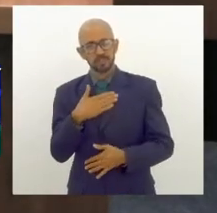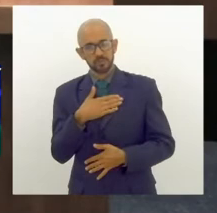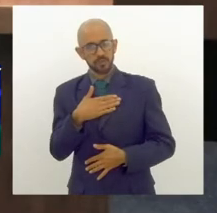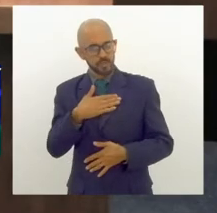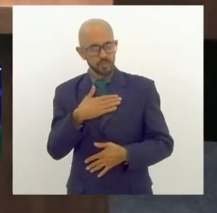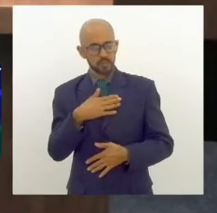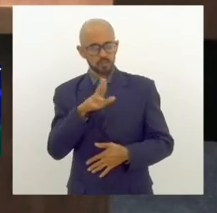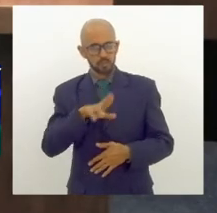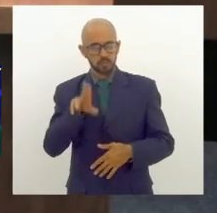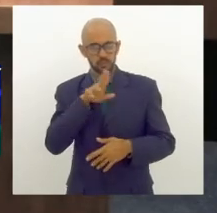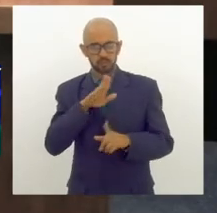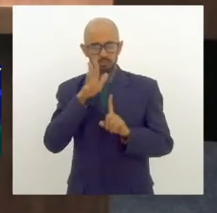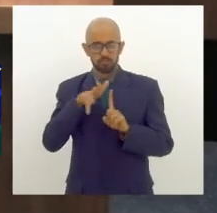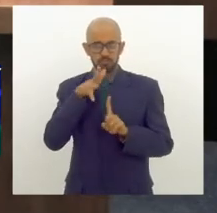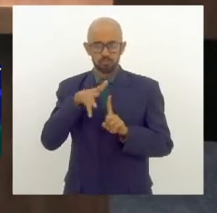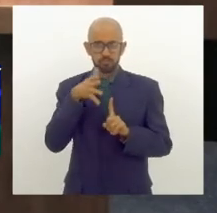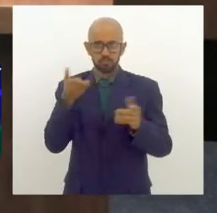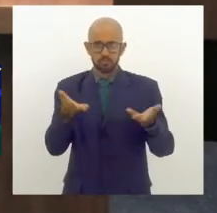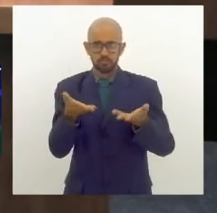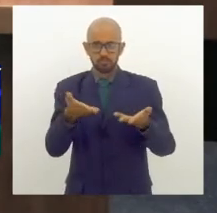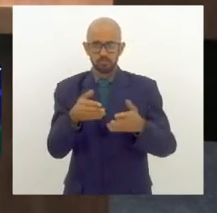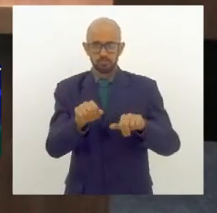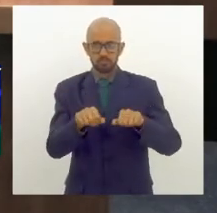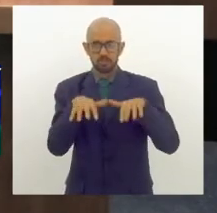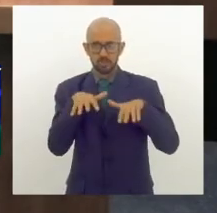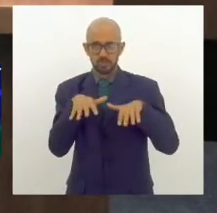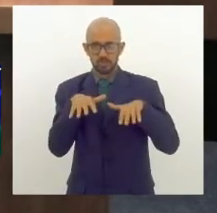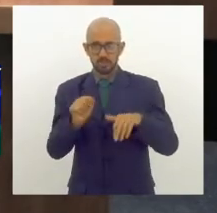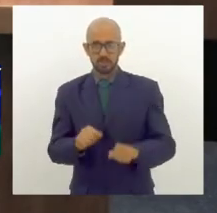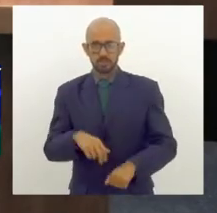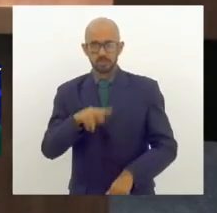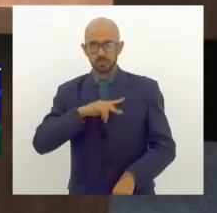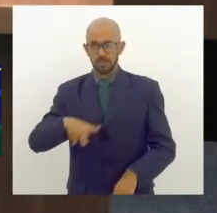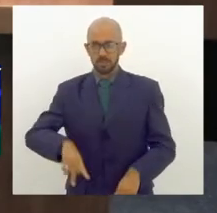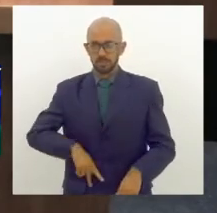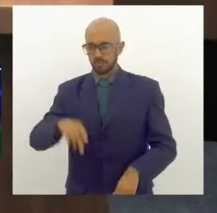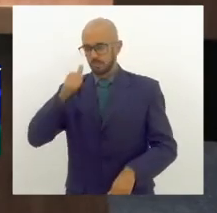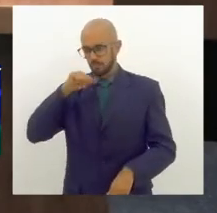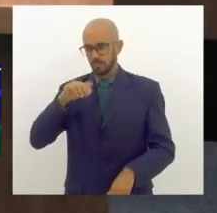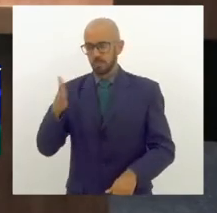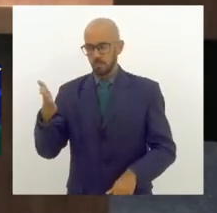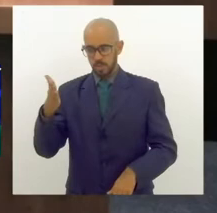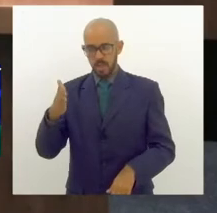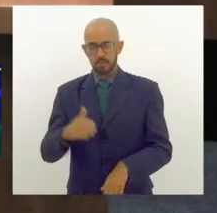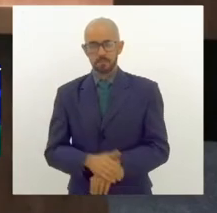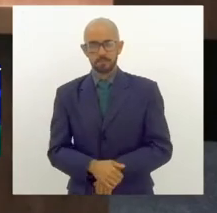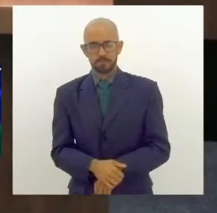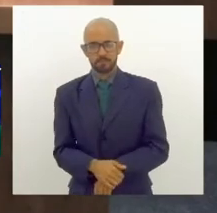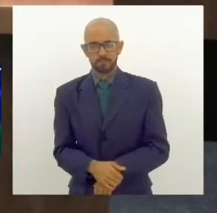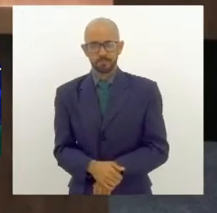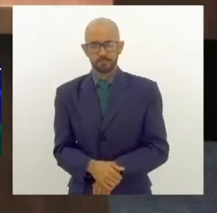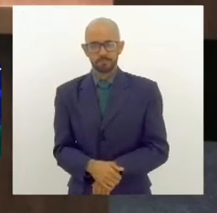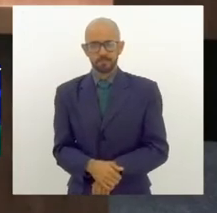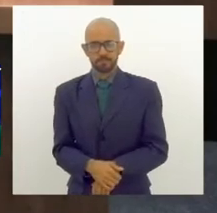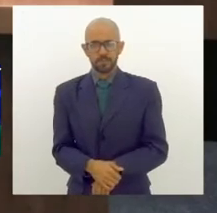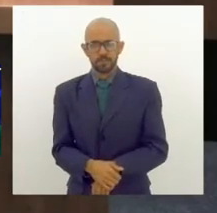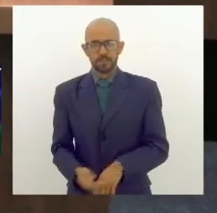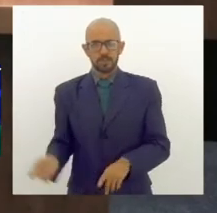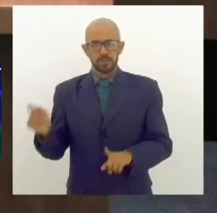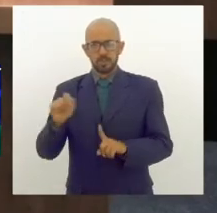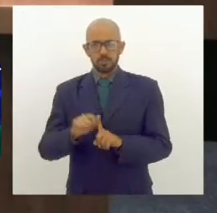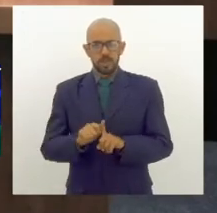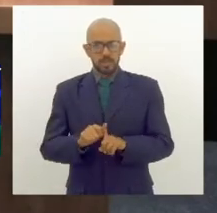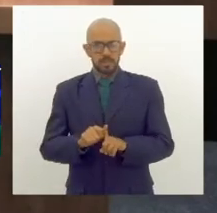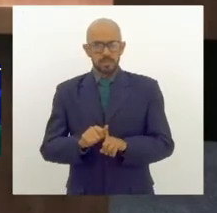uso da minha palavra agora, numa sessão onde está sendo presidida por uma mulher. Estamos no mês de